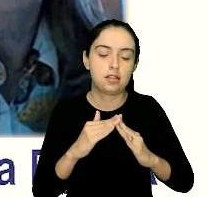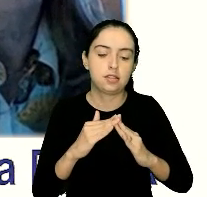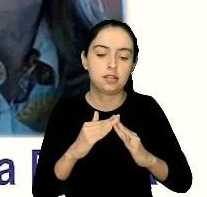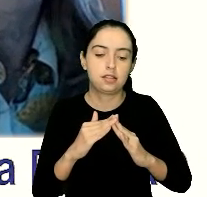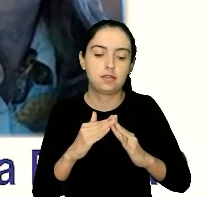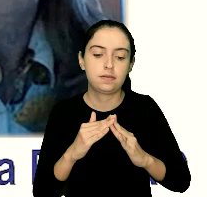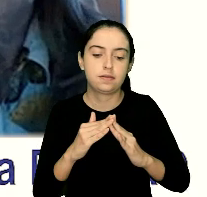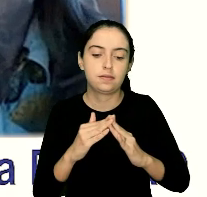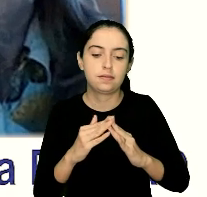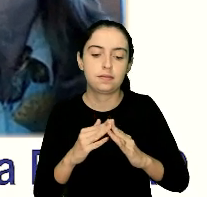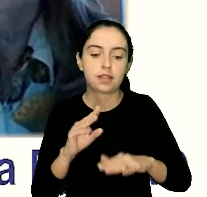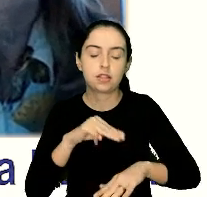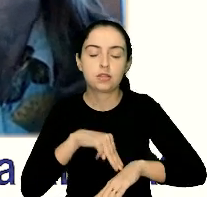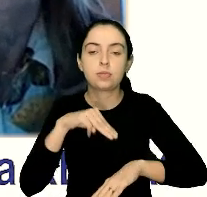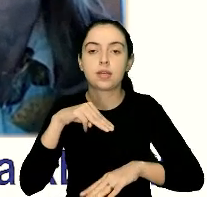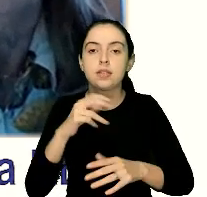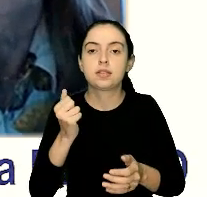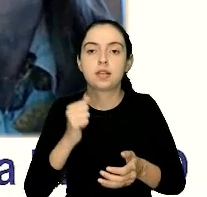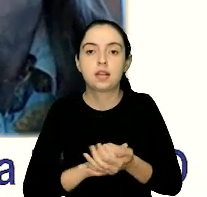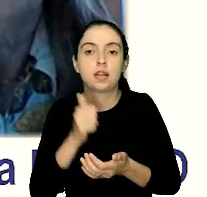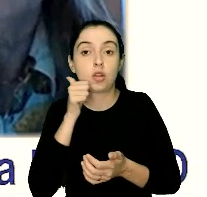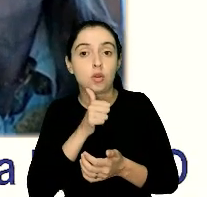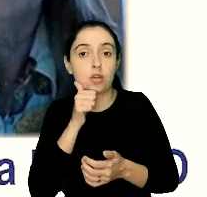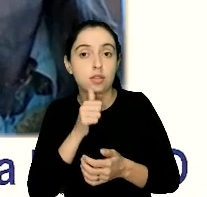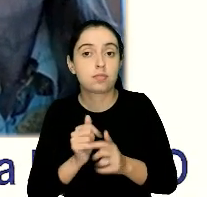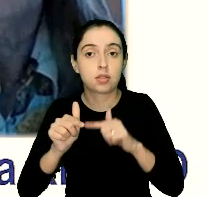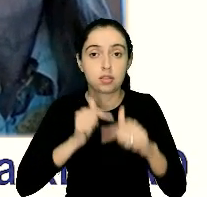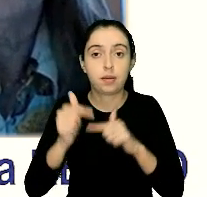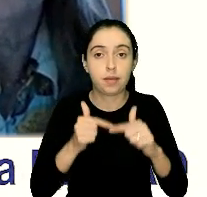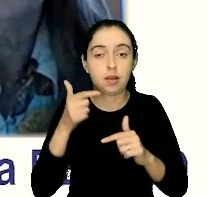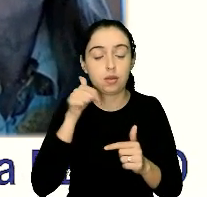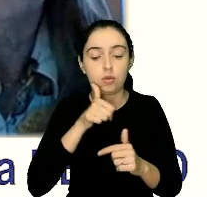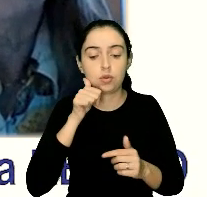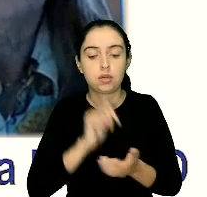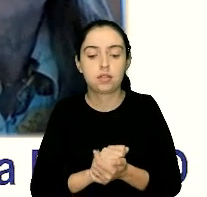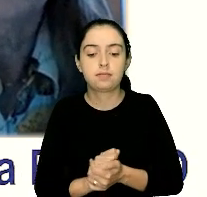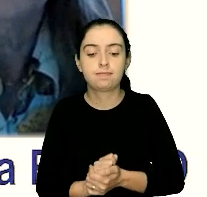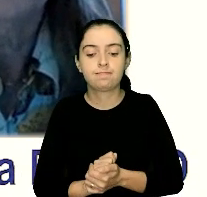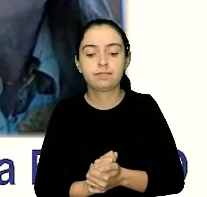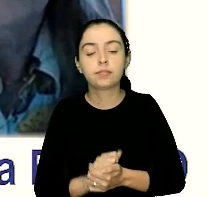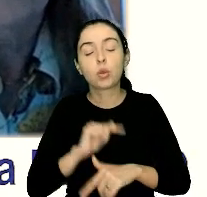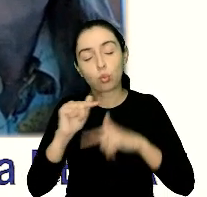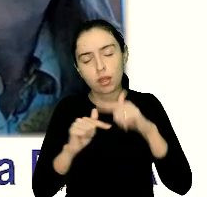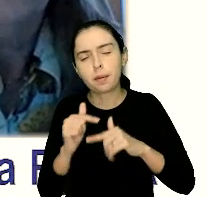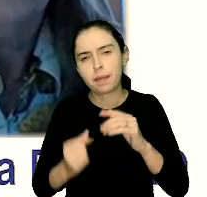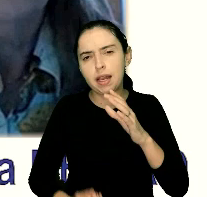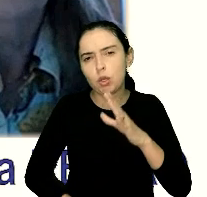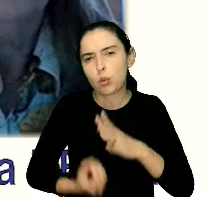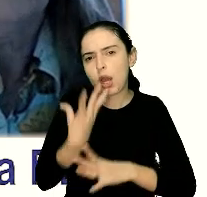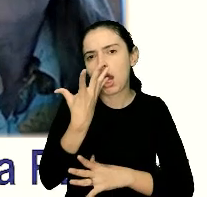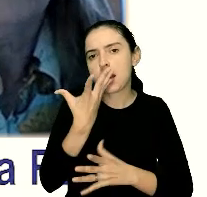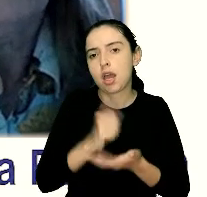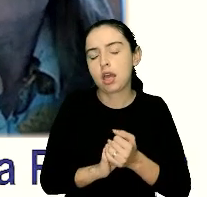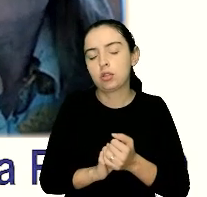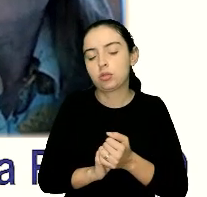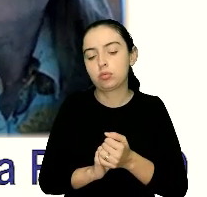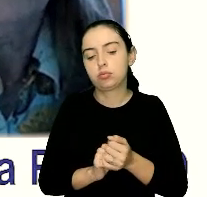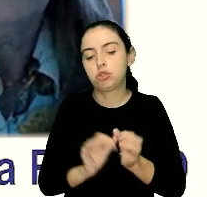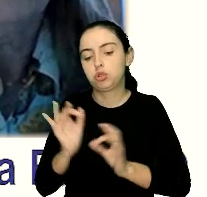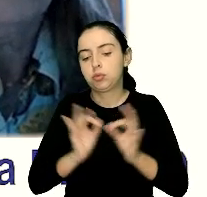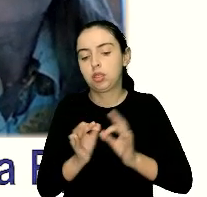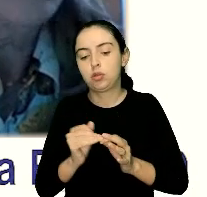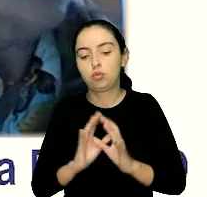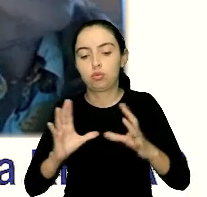e servidoras. Então, esse trabalho já está sendo desenvolvido ali no tribunal, já foi criado um